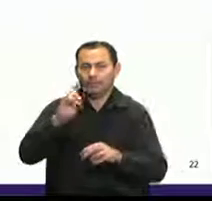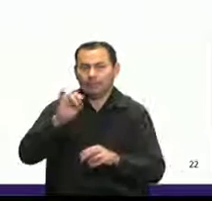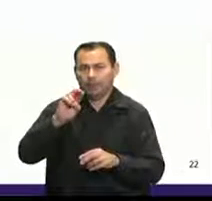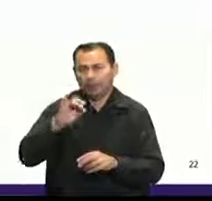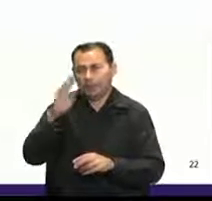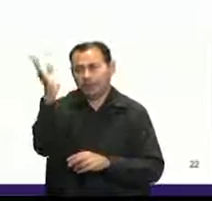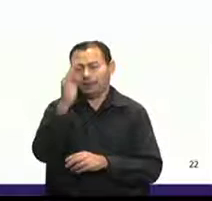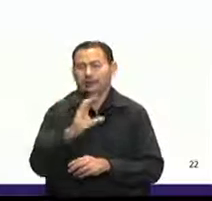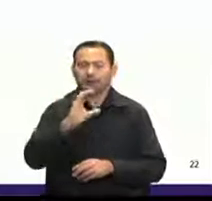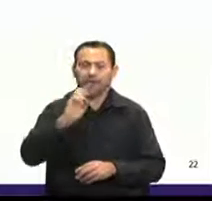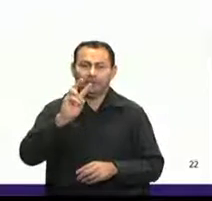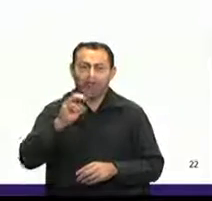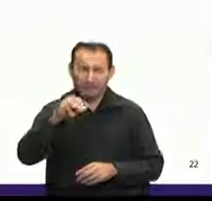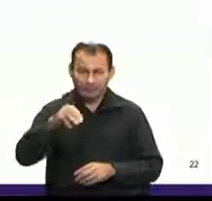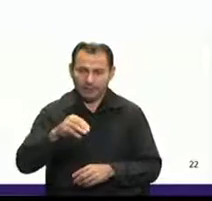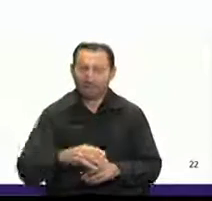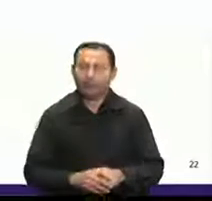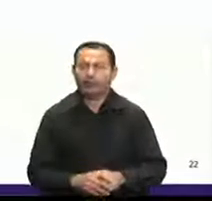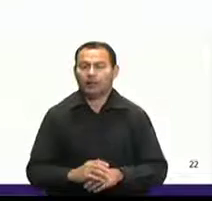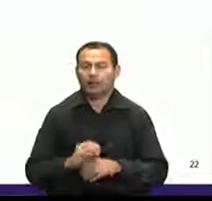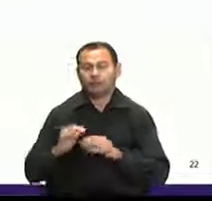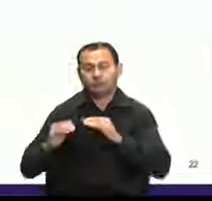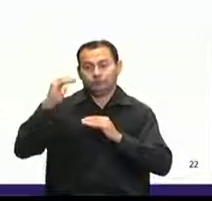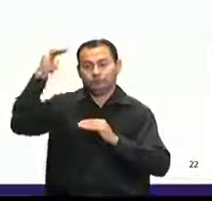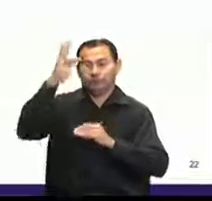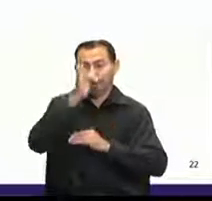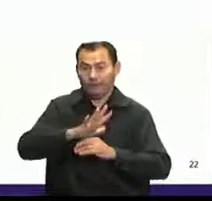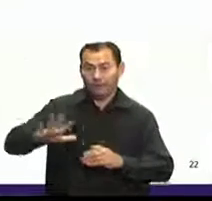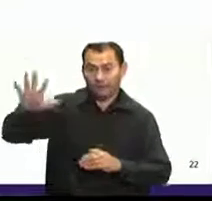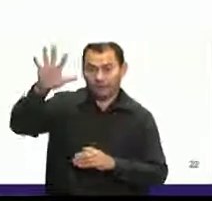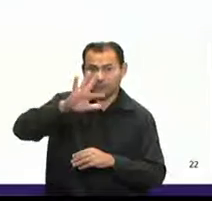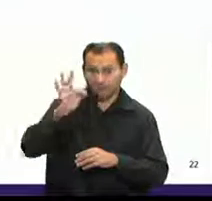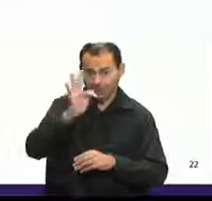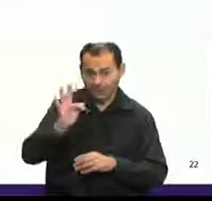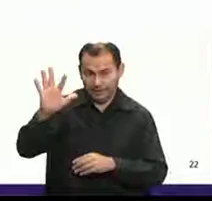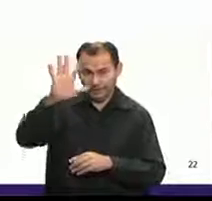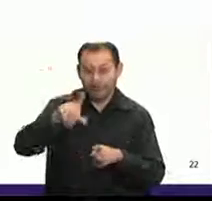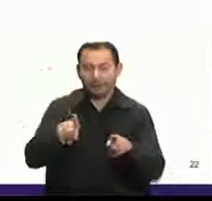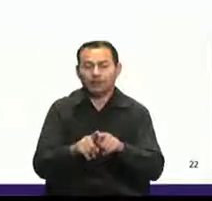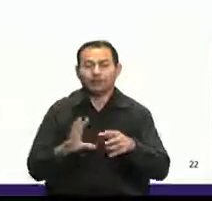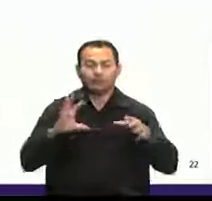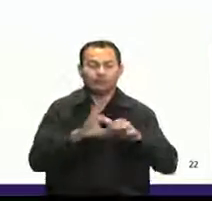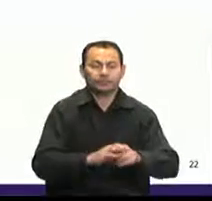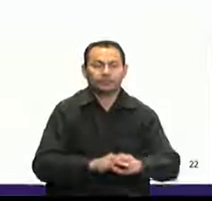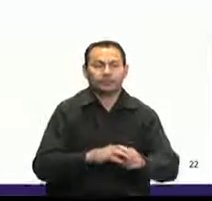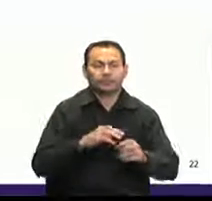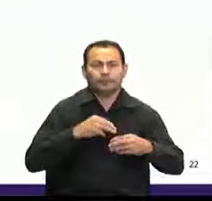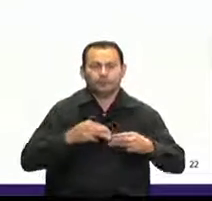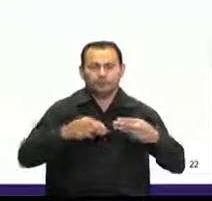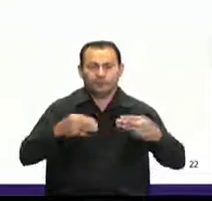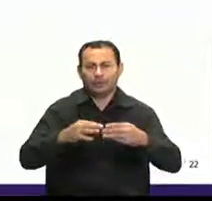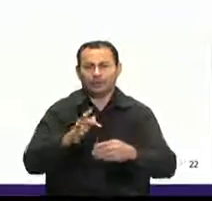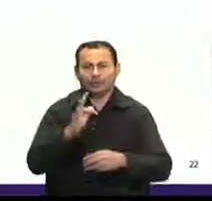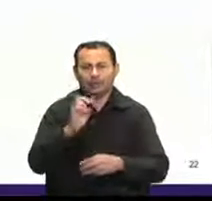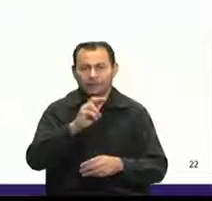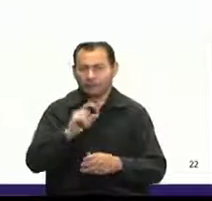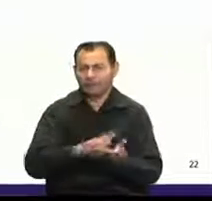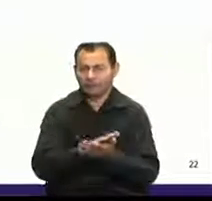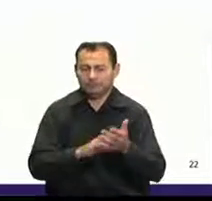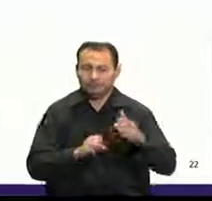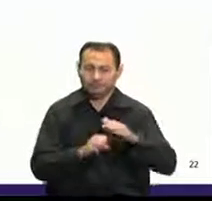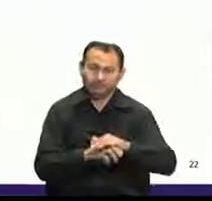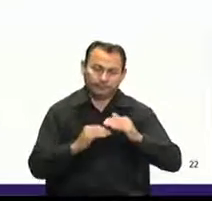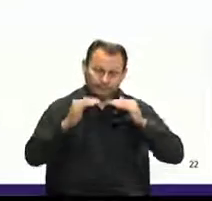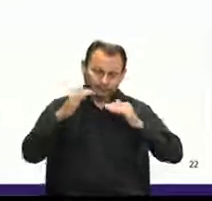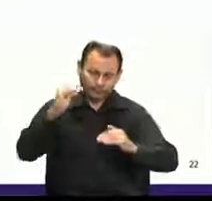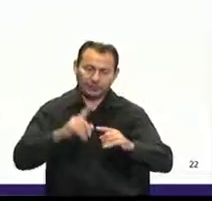é cvm é uma autarquia federal vinculada ao ministério da fazenda porém sem subordinação hierárquica a estudar